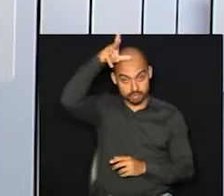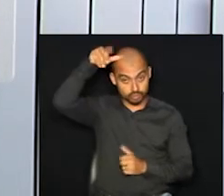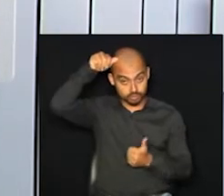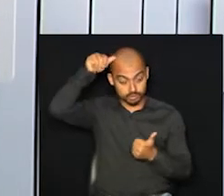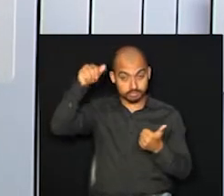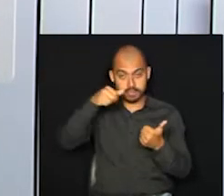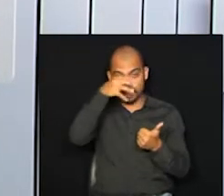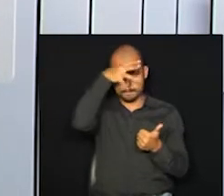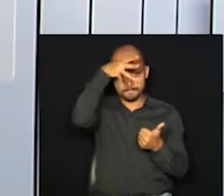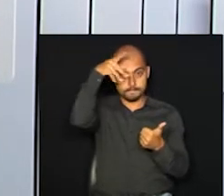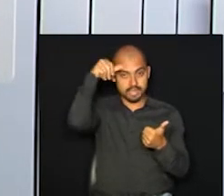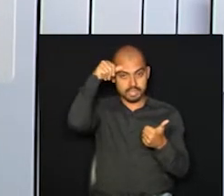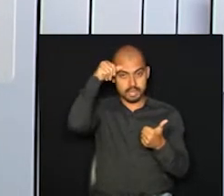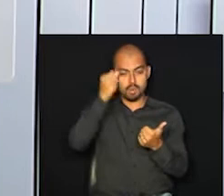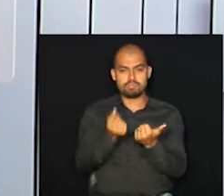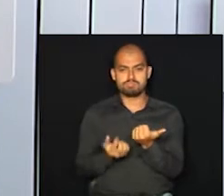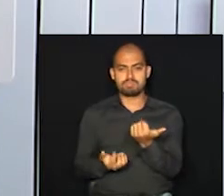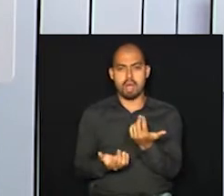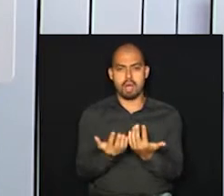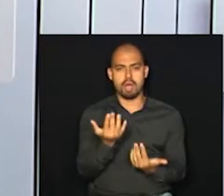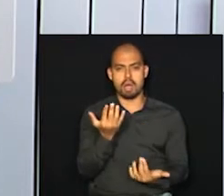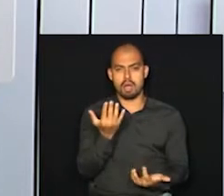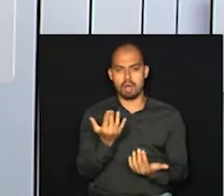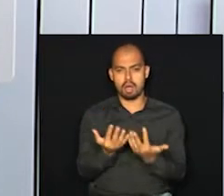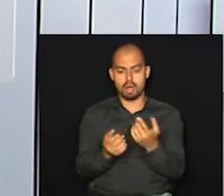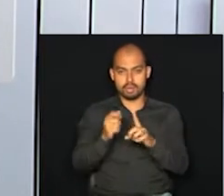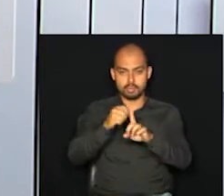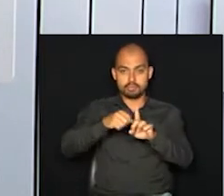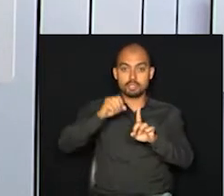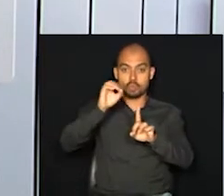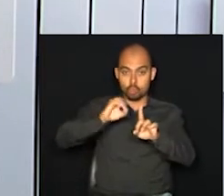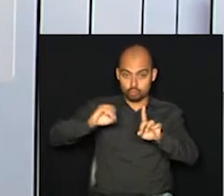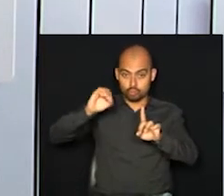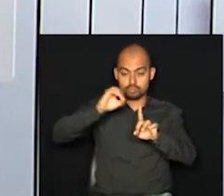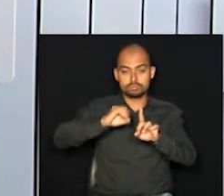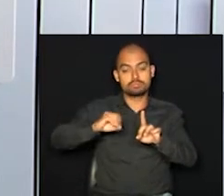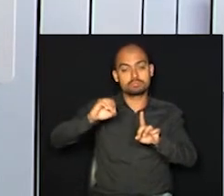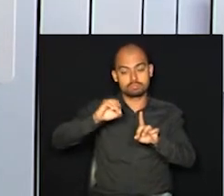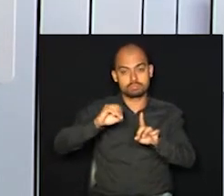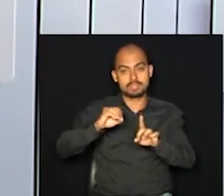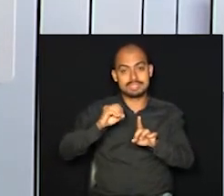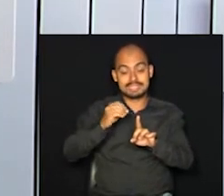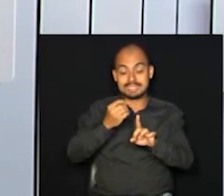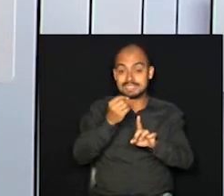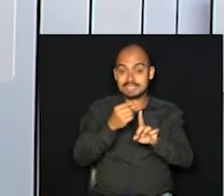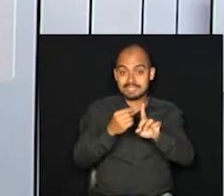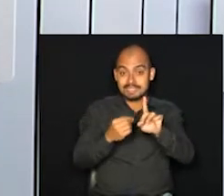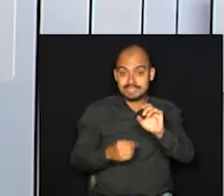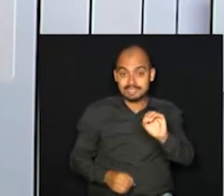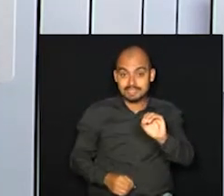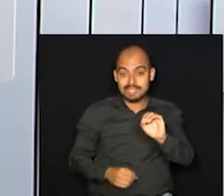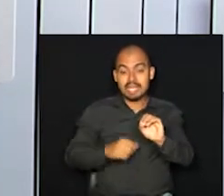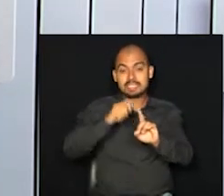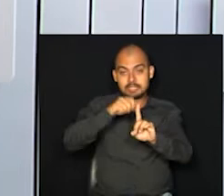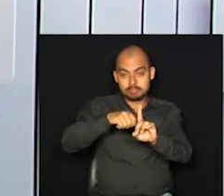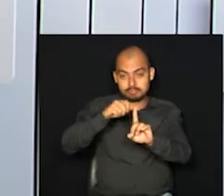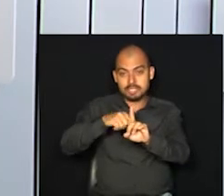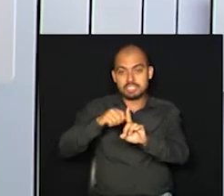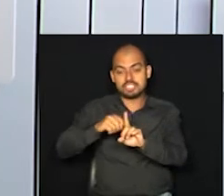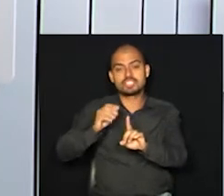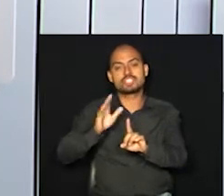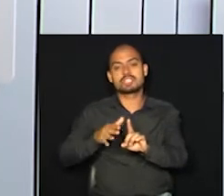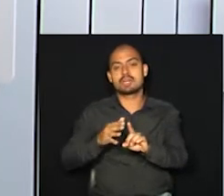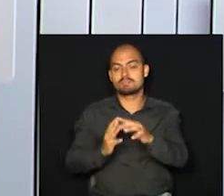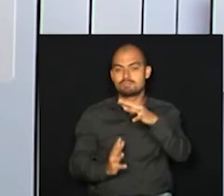tiveram recorde de queimadas no mês de outubro. Os incêndios nos primeiros 10 meses deste ano já superam o total